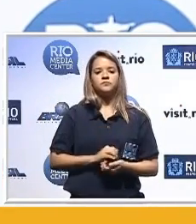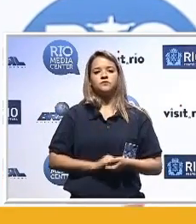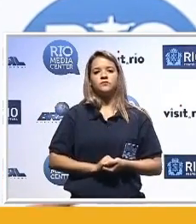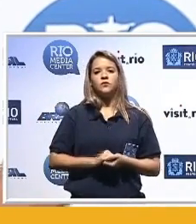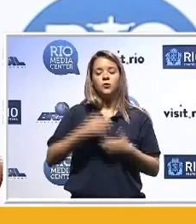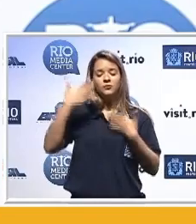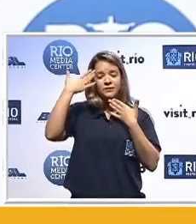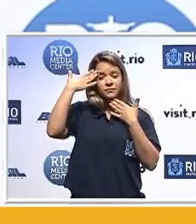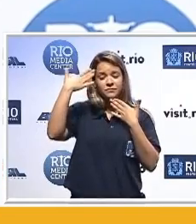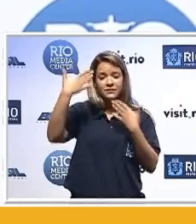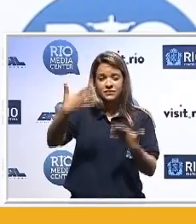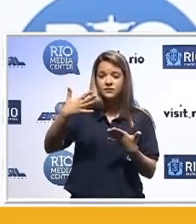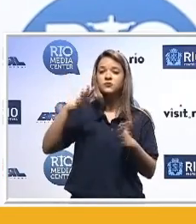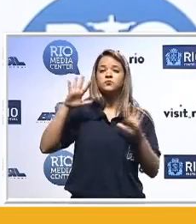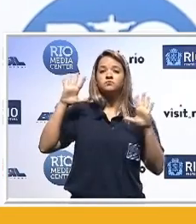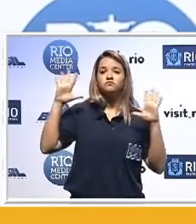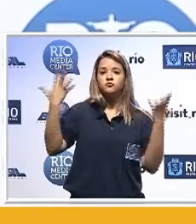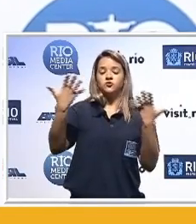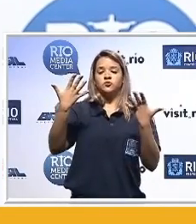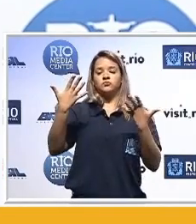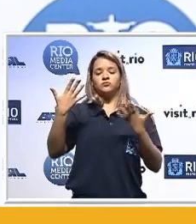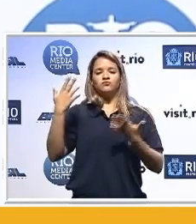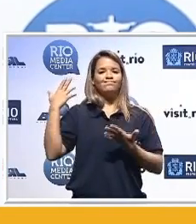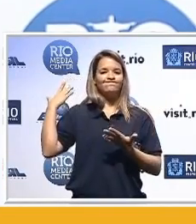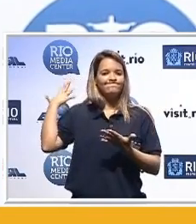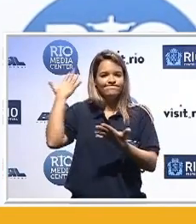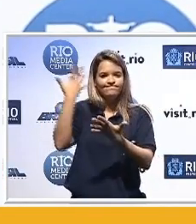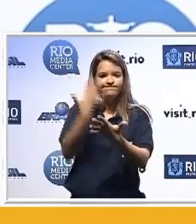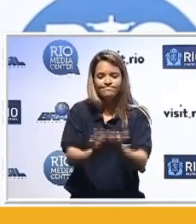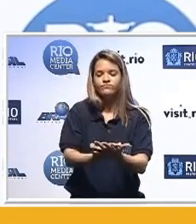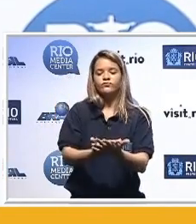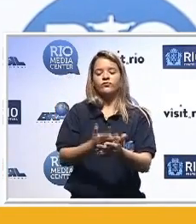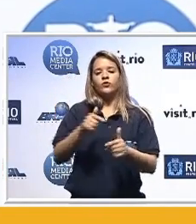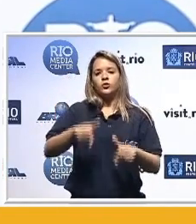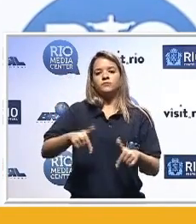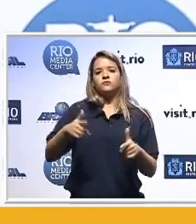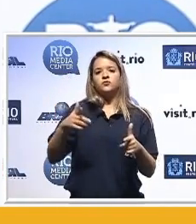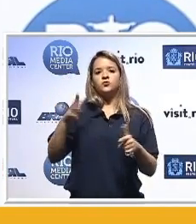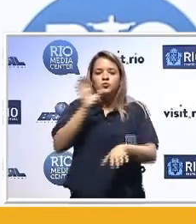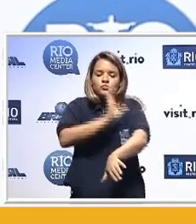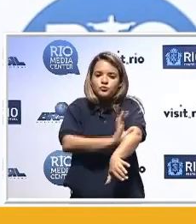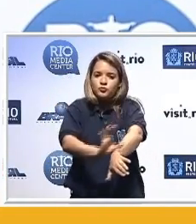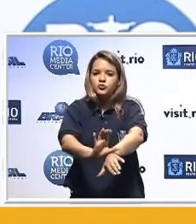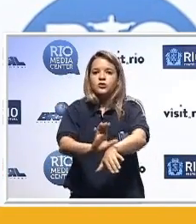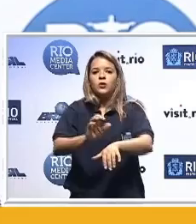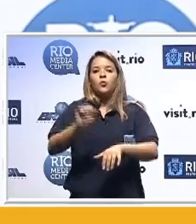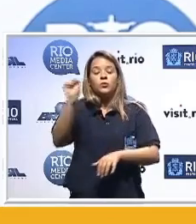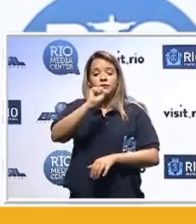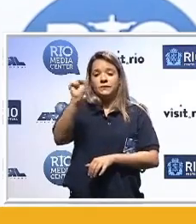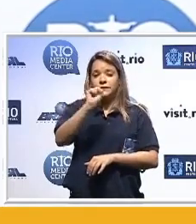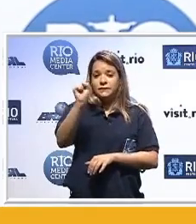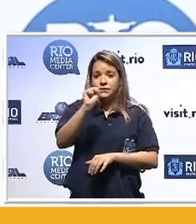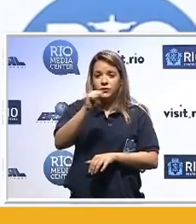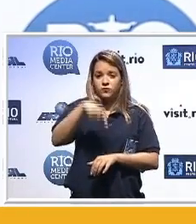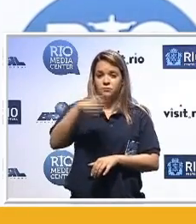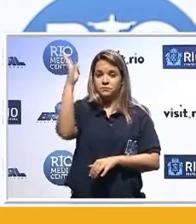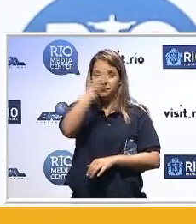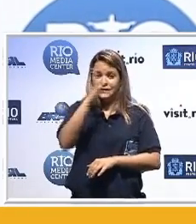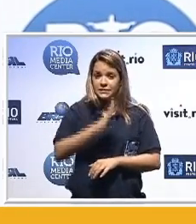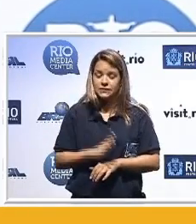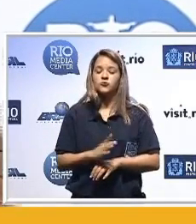anos, nós estamos sendo interpretados como o 8º em potencial cultural. E 8º em potencial cultural, aí se insere